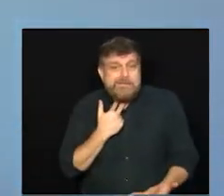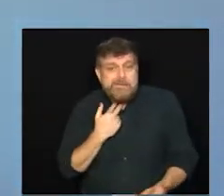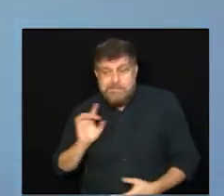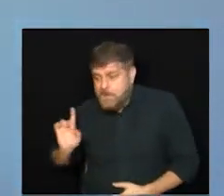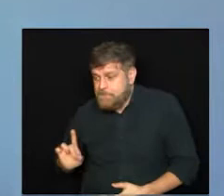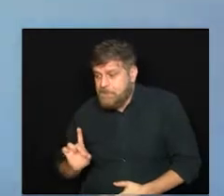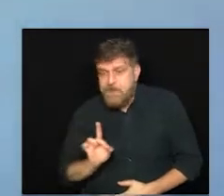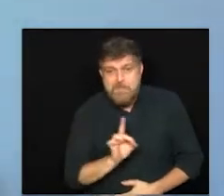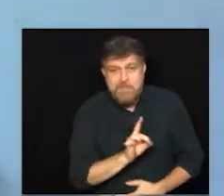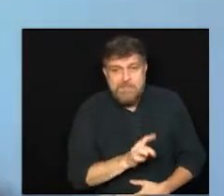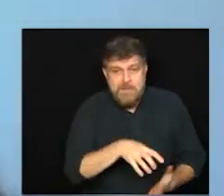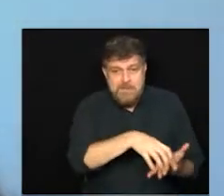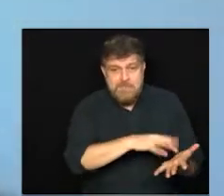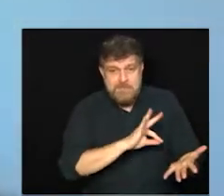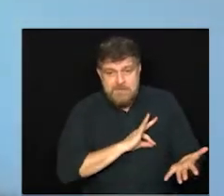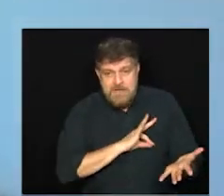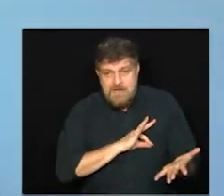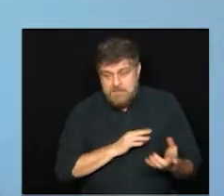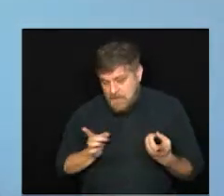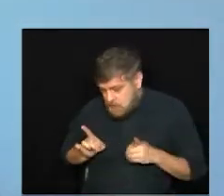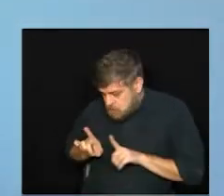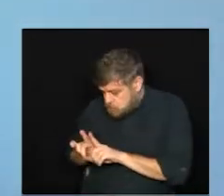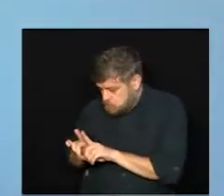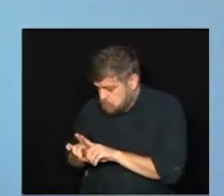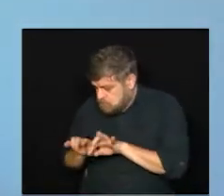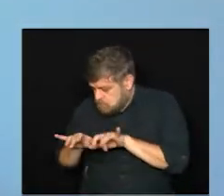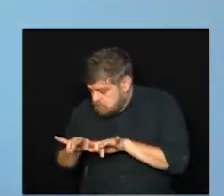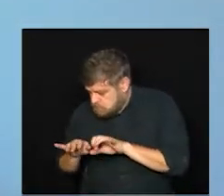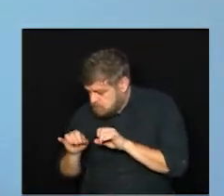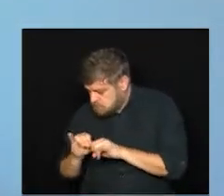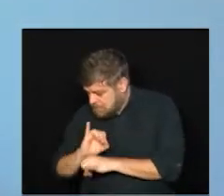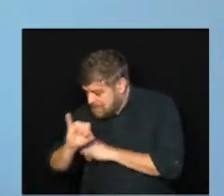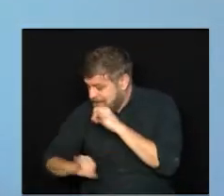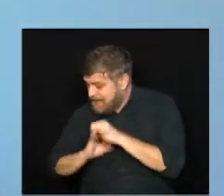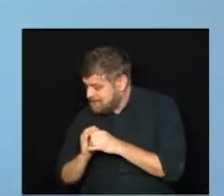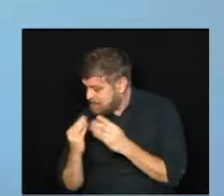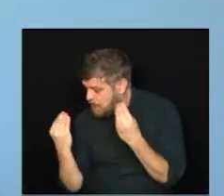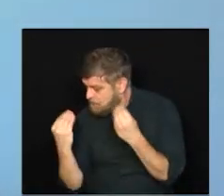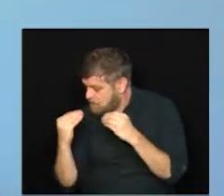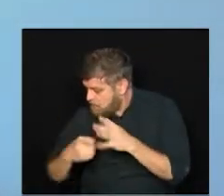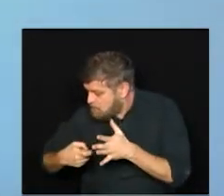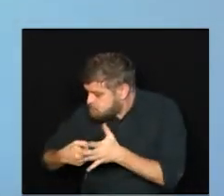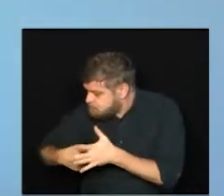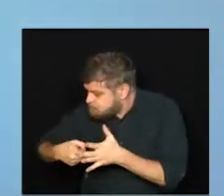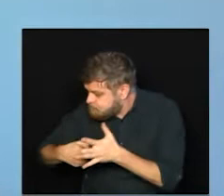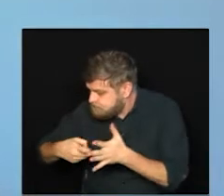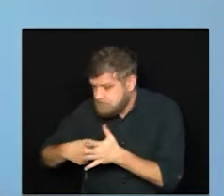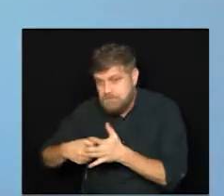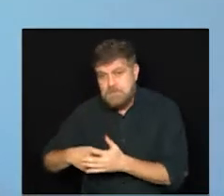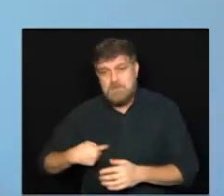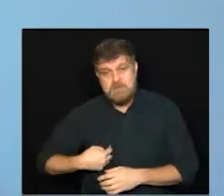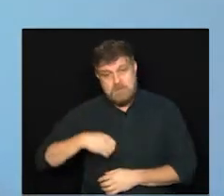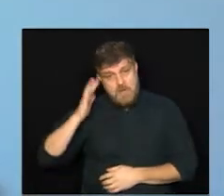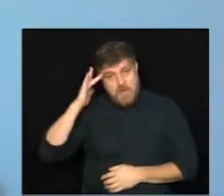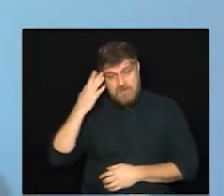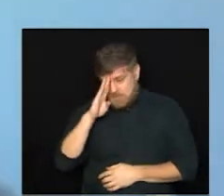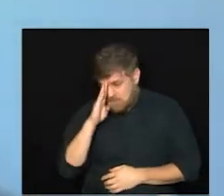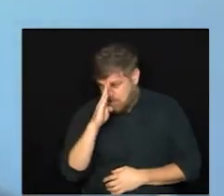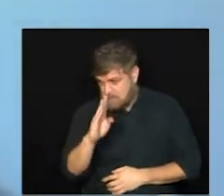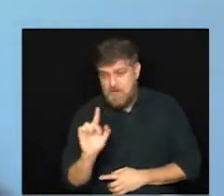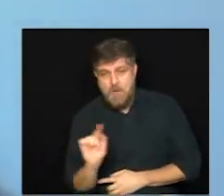até a delegacia, mas podemos fazer juntos um boletim de ocorrência eletrônico. Então, eu acho assim que o principal é isso, é